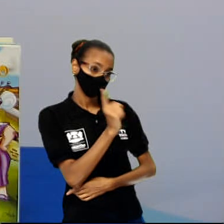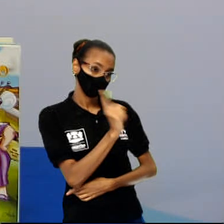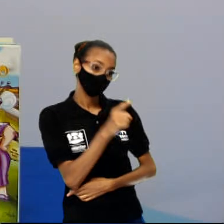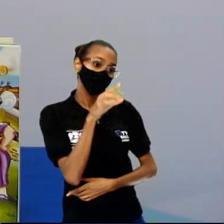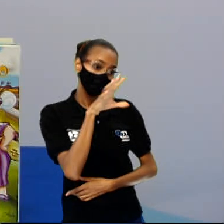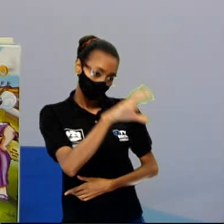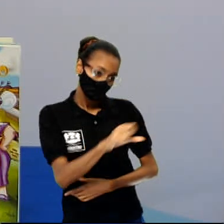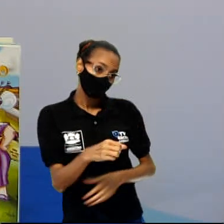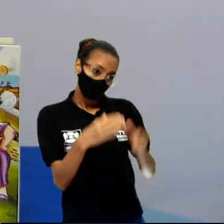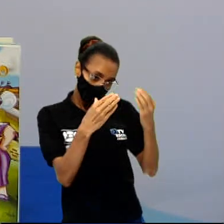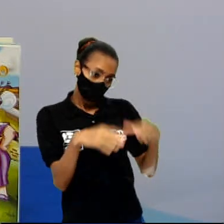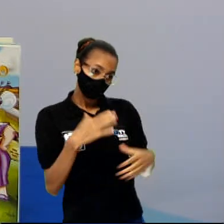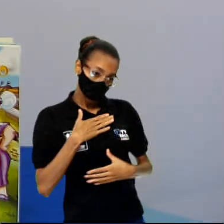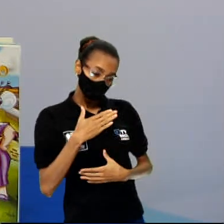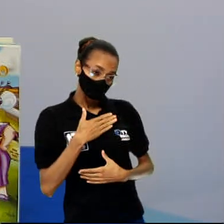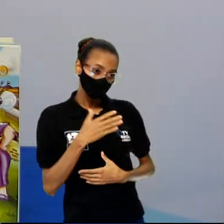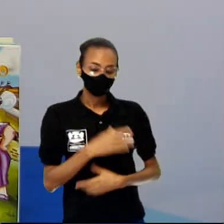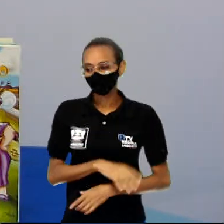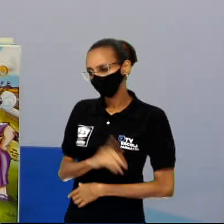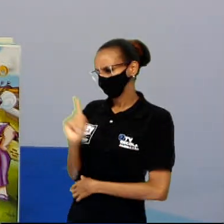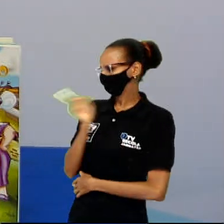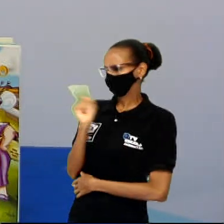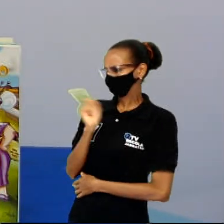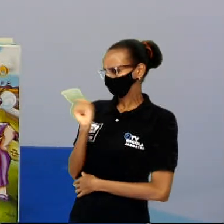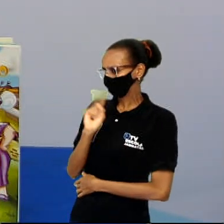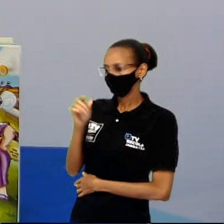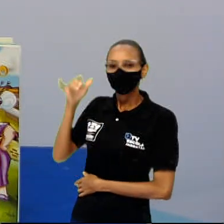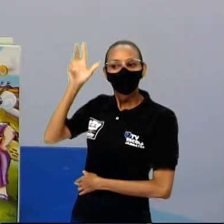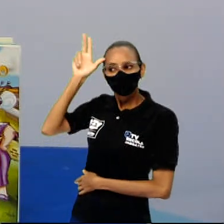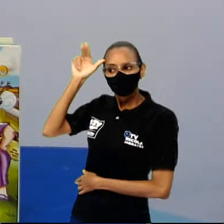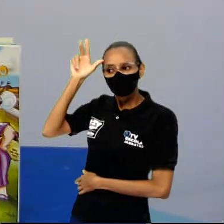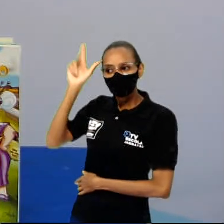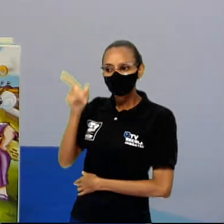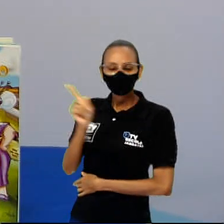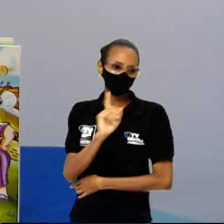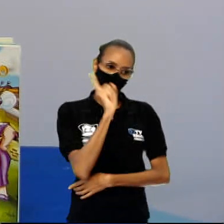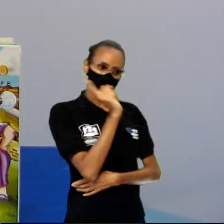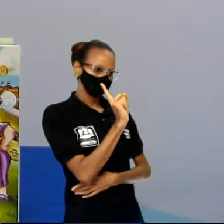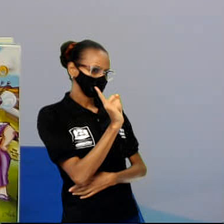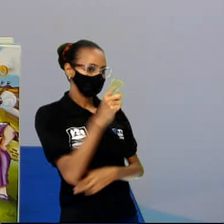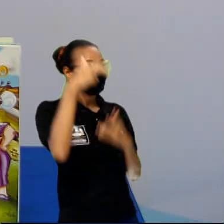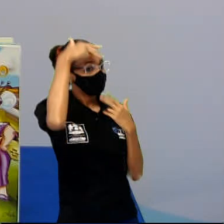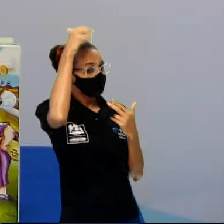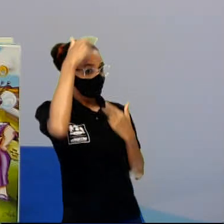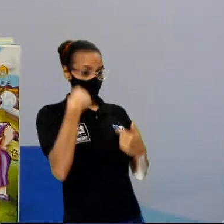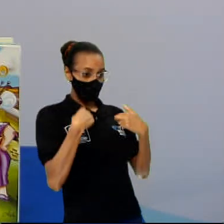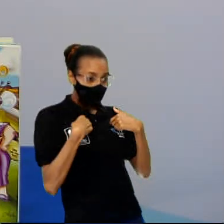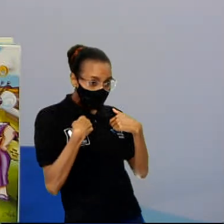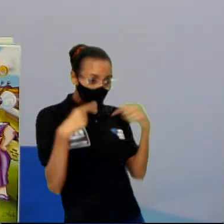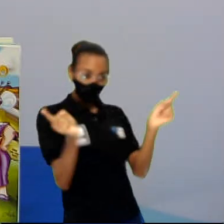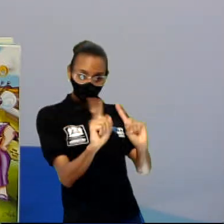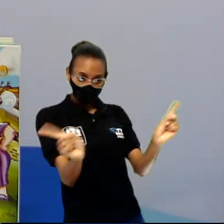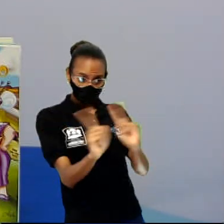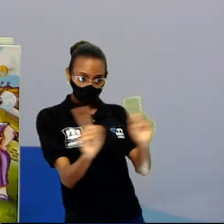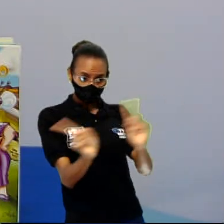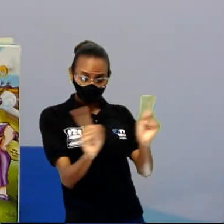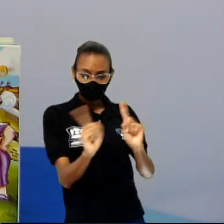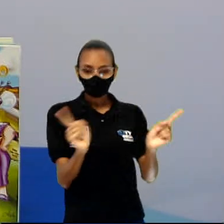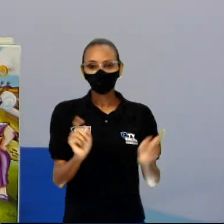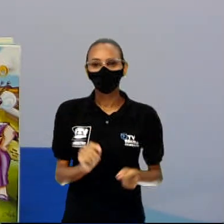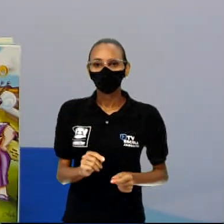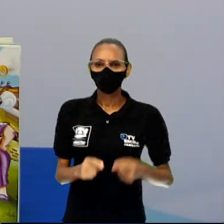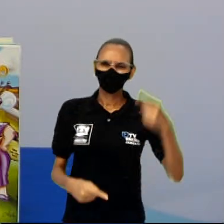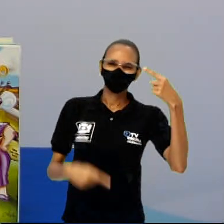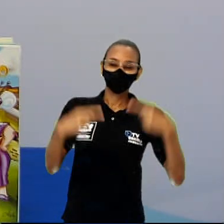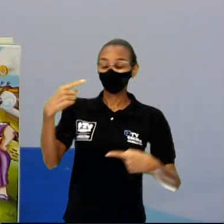os meus ovos. Eu não. Foi o cavalo. Eu não. Foi o bode. Eu nem pensar. Ficaram um